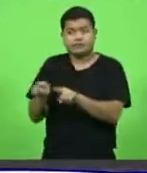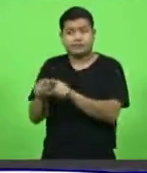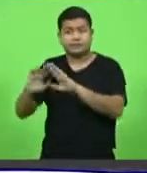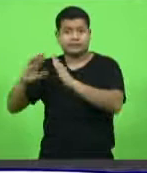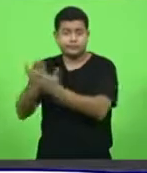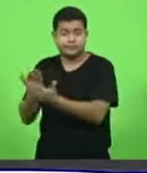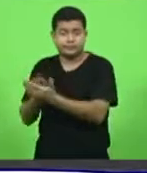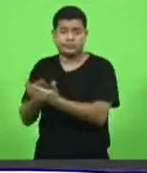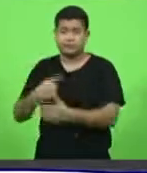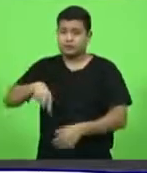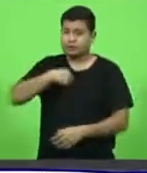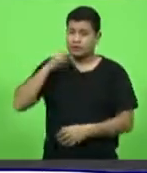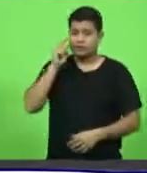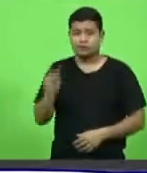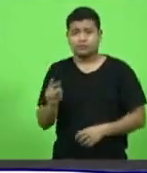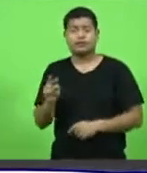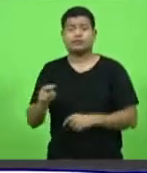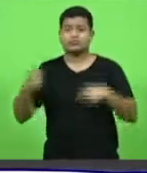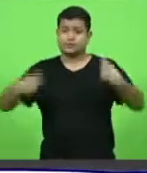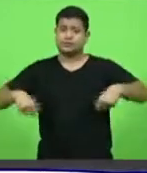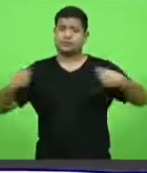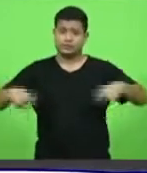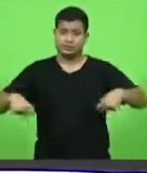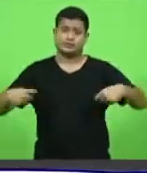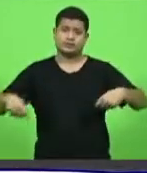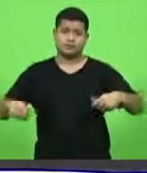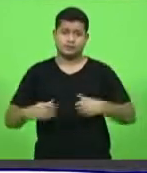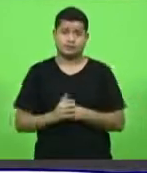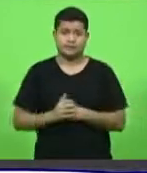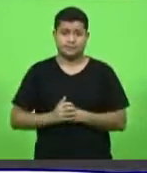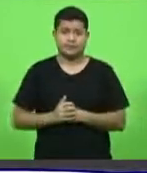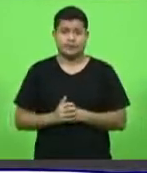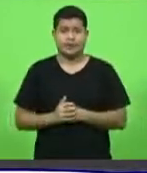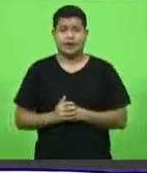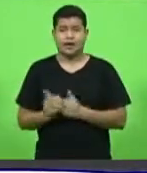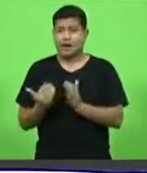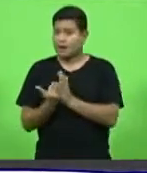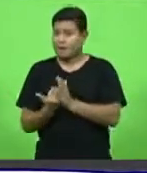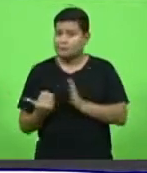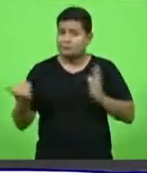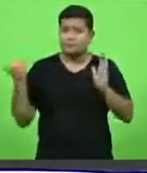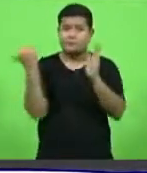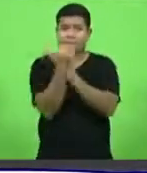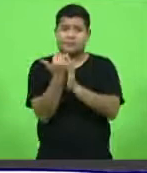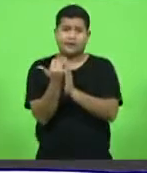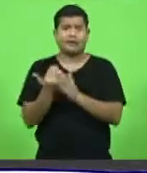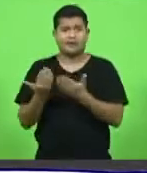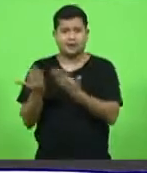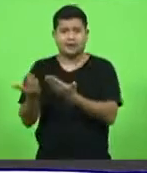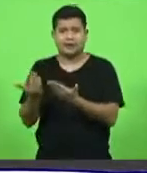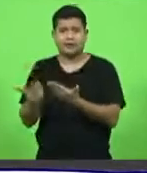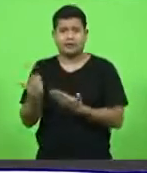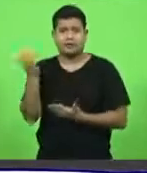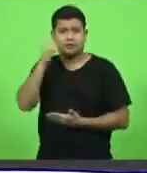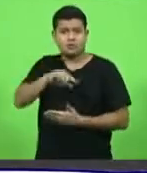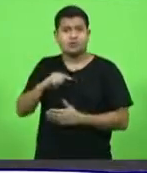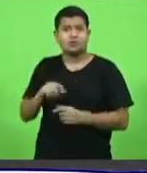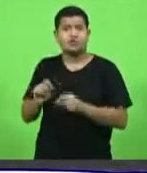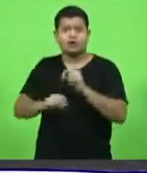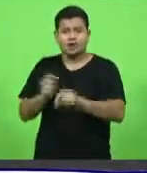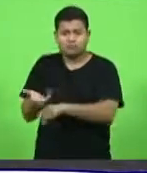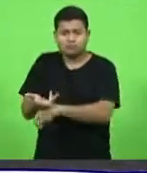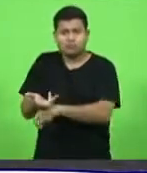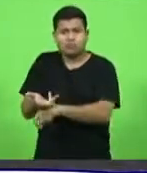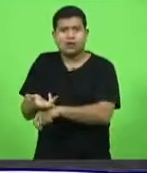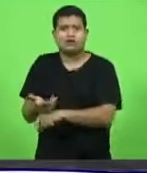que a necessidade de aumentar essa velocidade de resolutividade que o